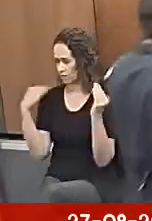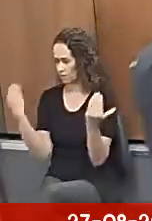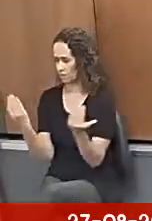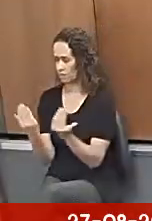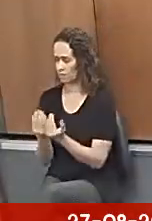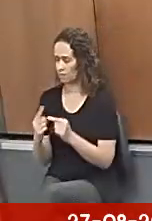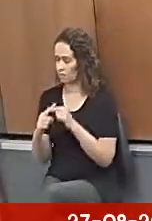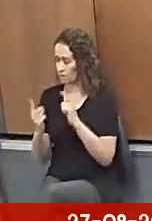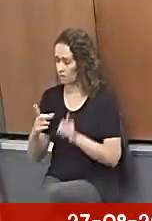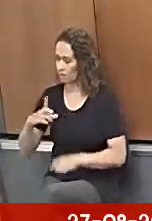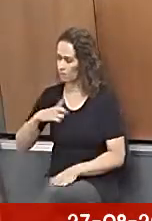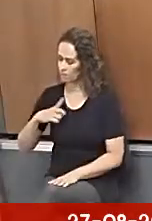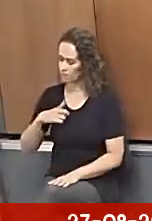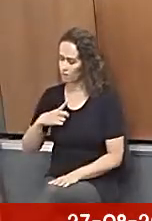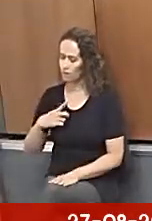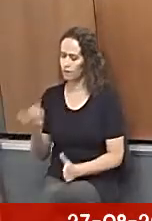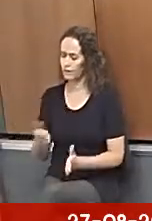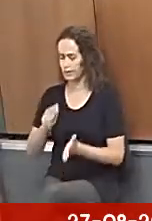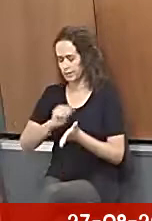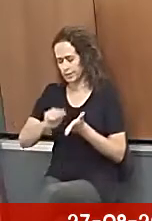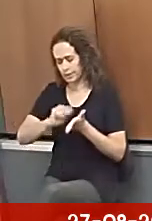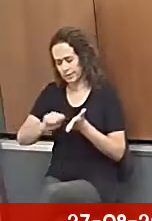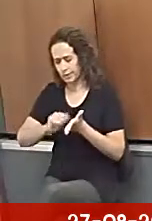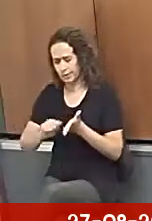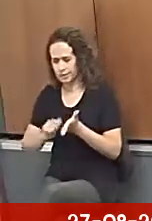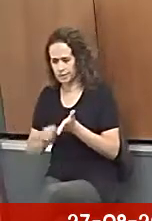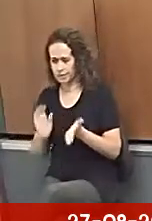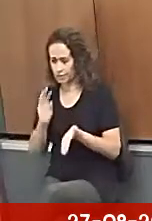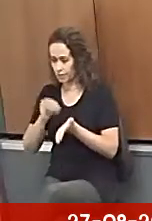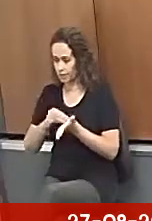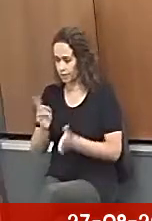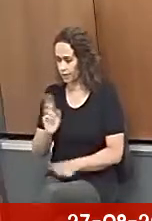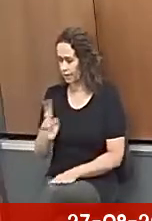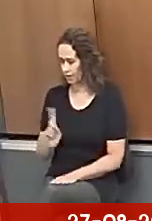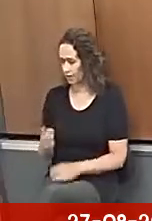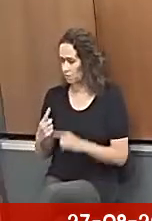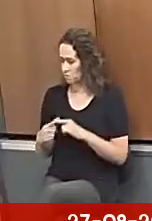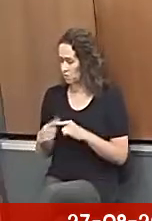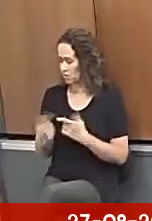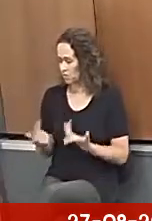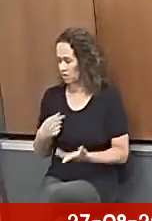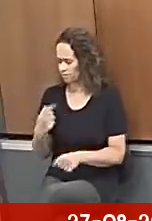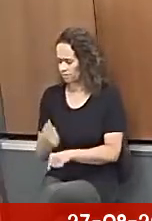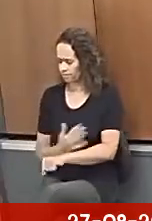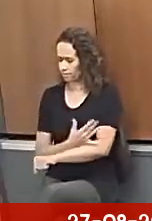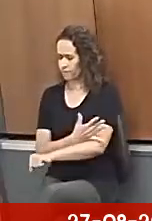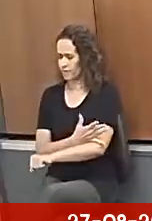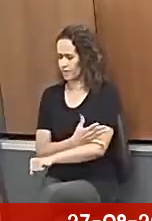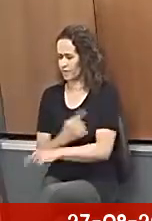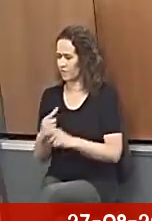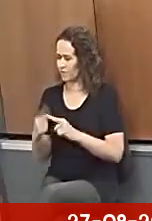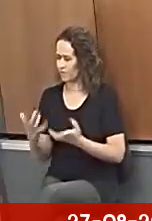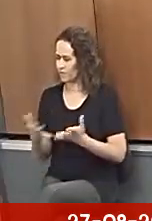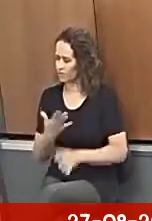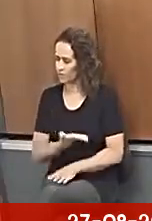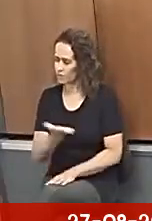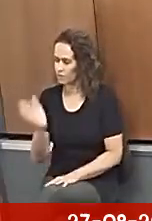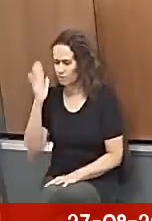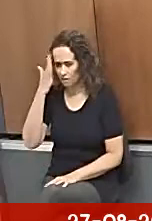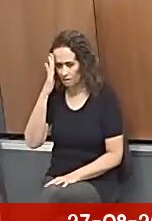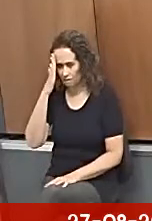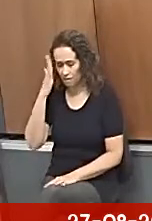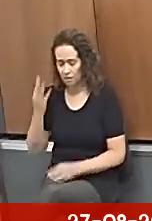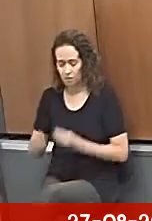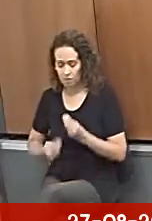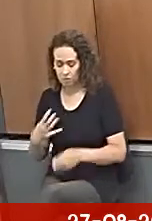colocar aqui como fator emocional não é só para vocês terem uma idéia de como eu me senti naquele momento o meu pai de